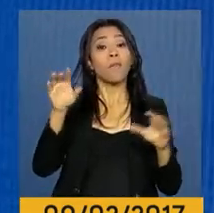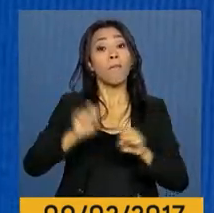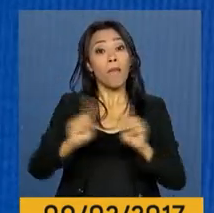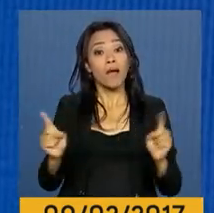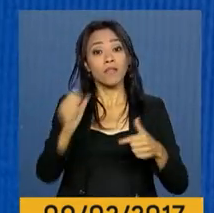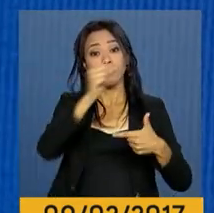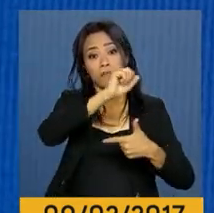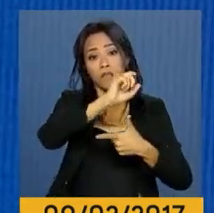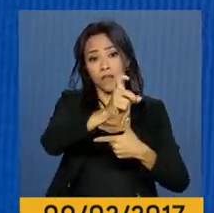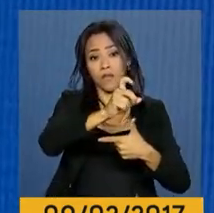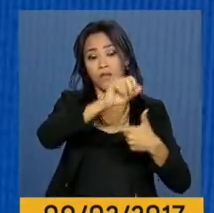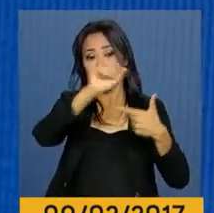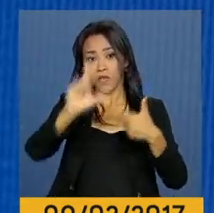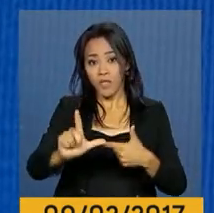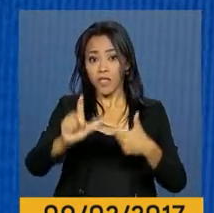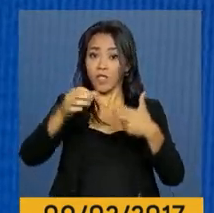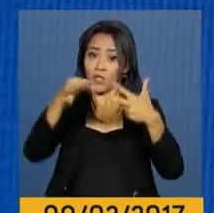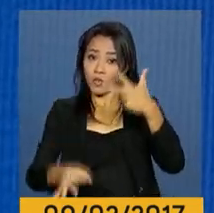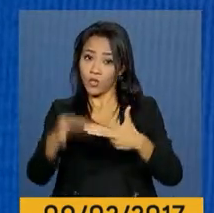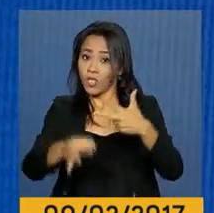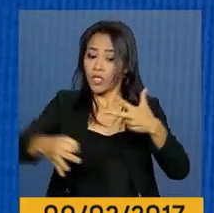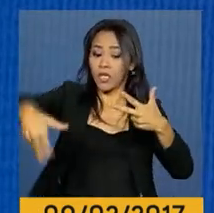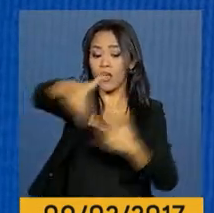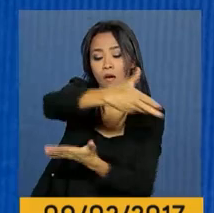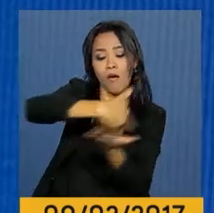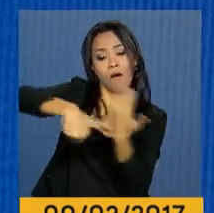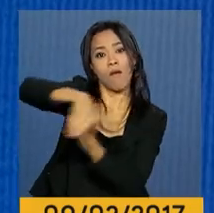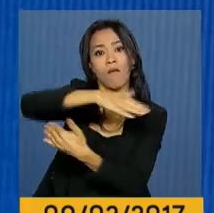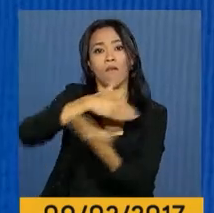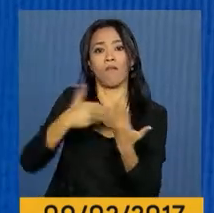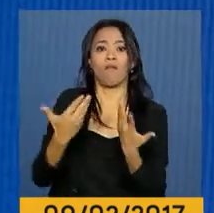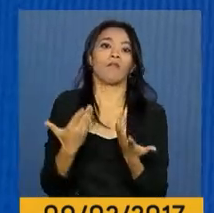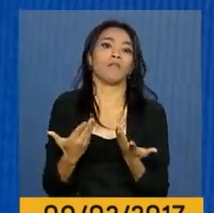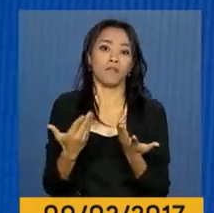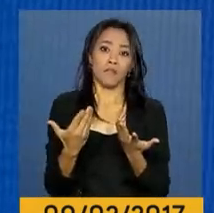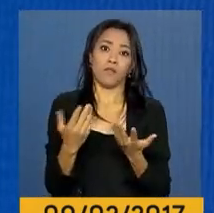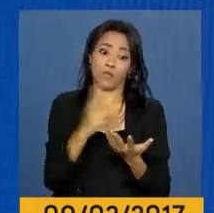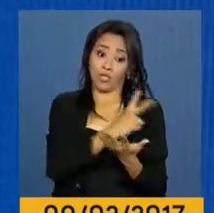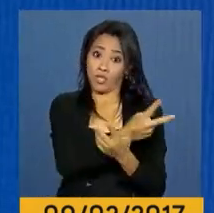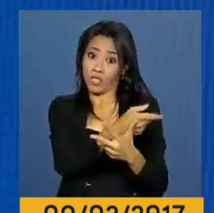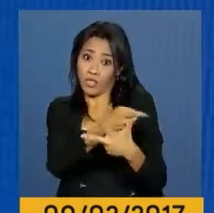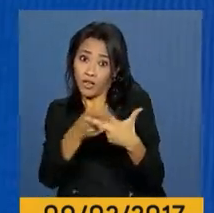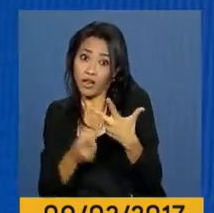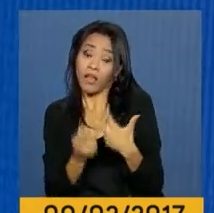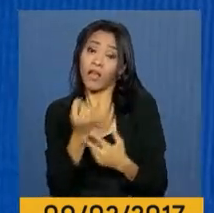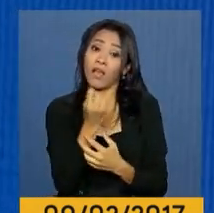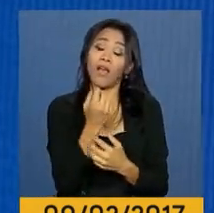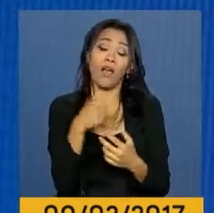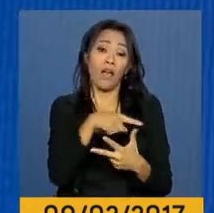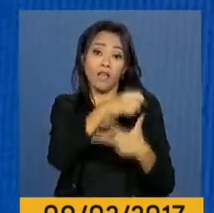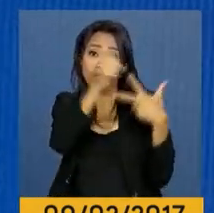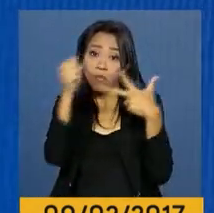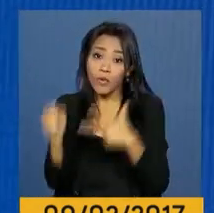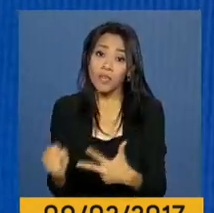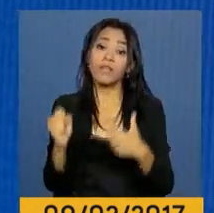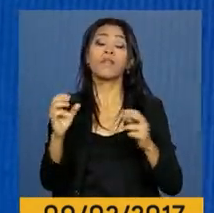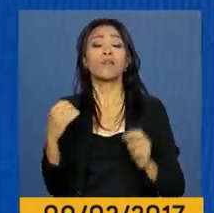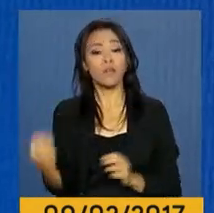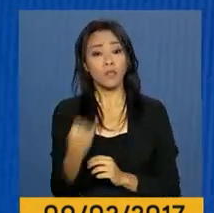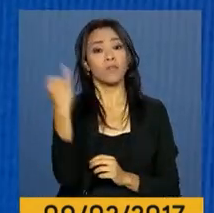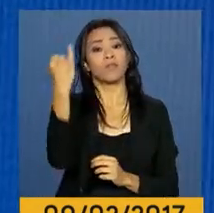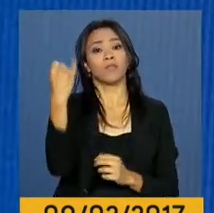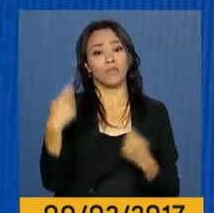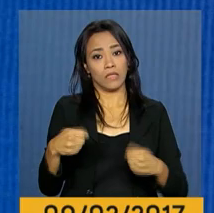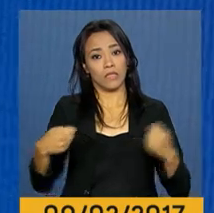si a harmonia está a significar que os três poderes governam e por isso é preciso uma harmonia e sempre portanto